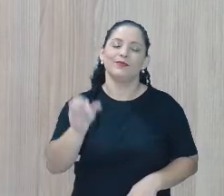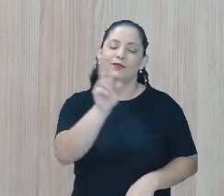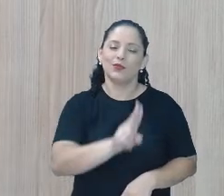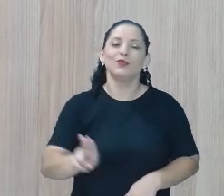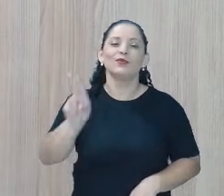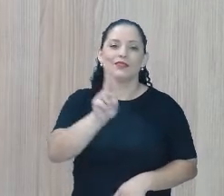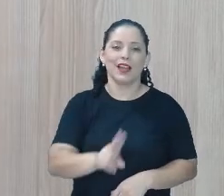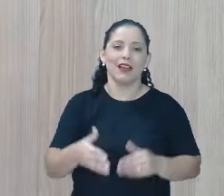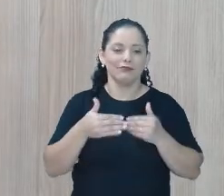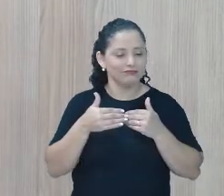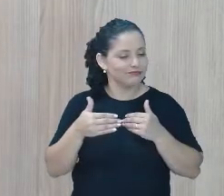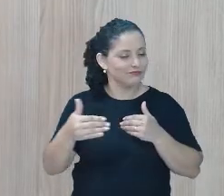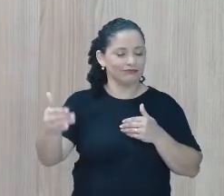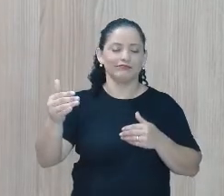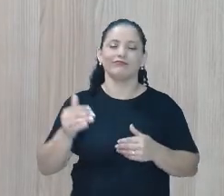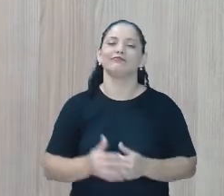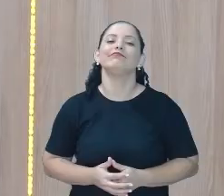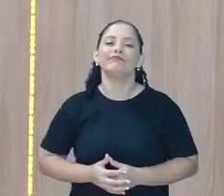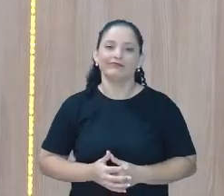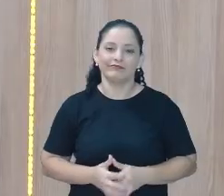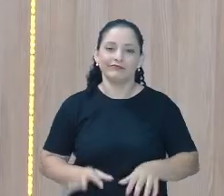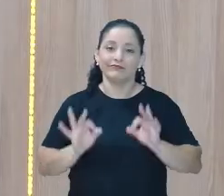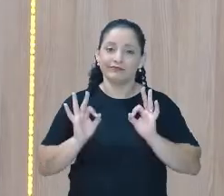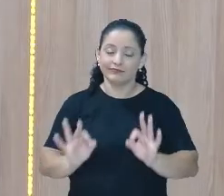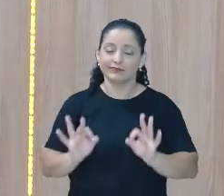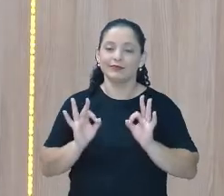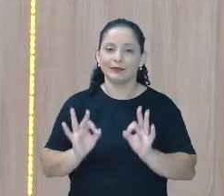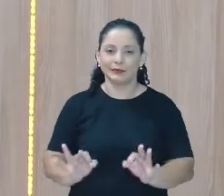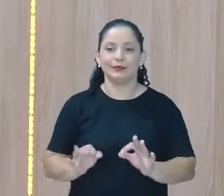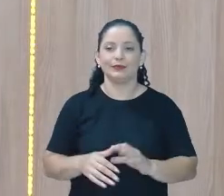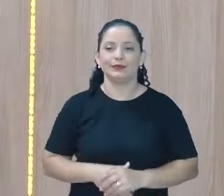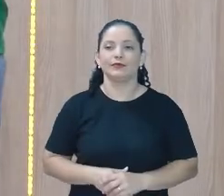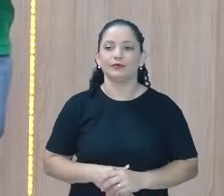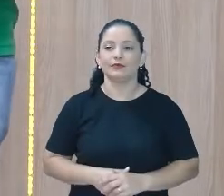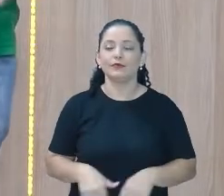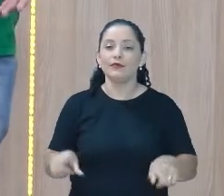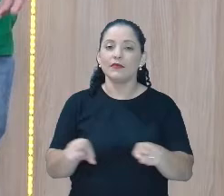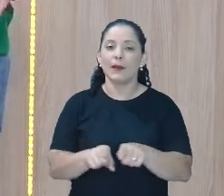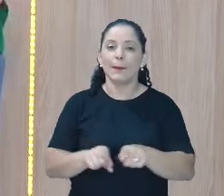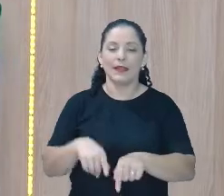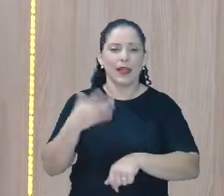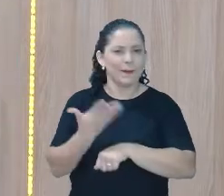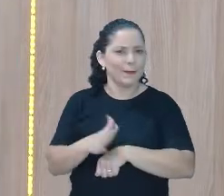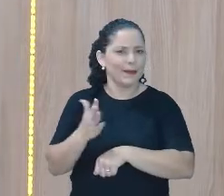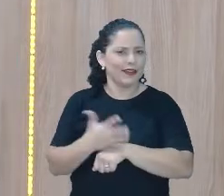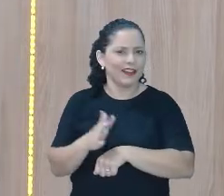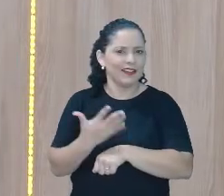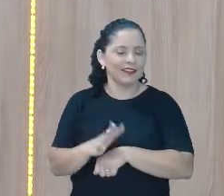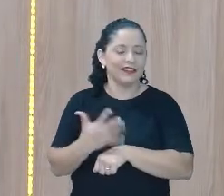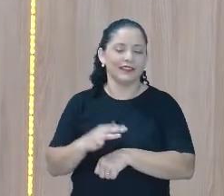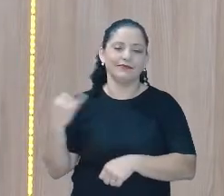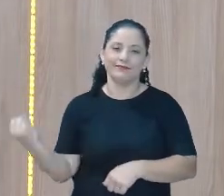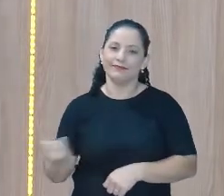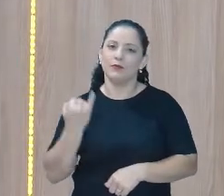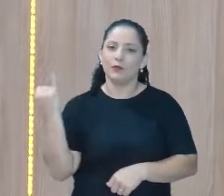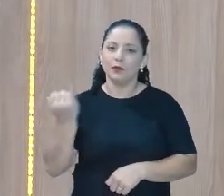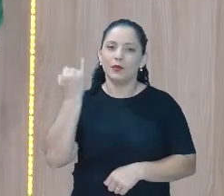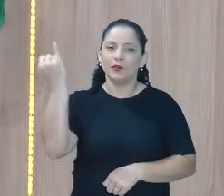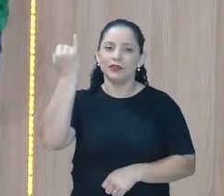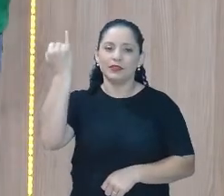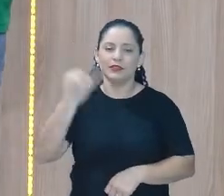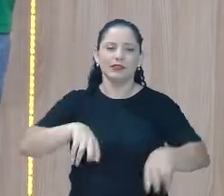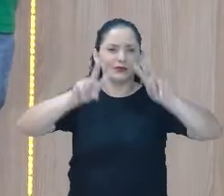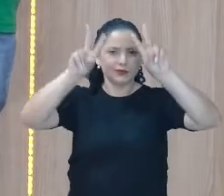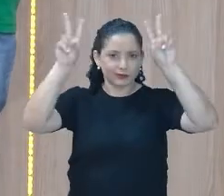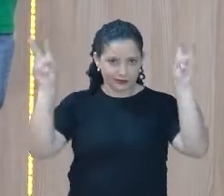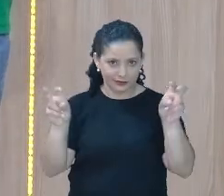a vida toda de vocês. Perfeito, Cláudia. E assim, essa questão da prática é bastante importante. E quando a gente está falando desse